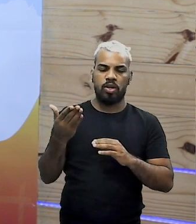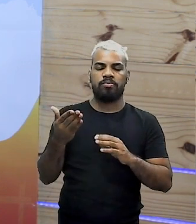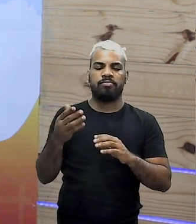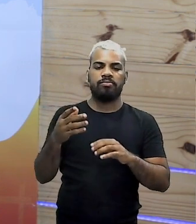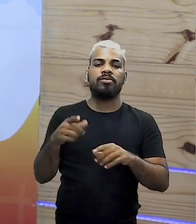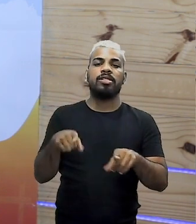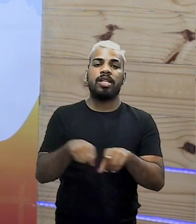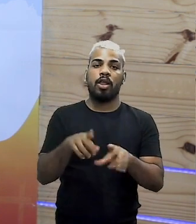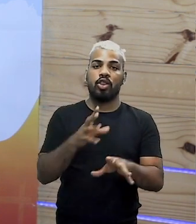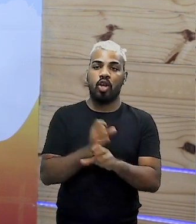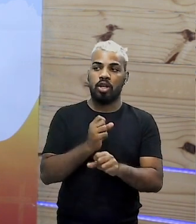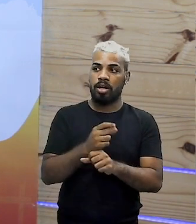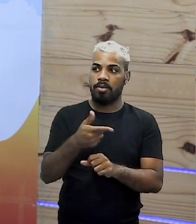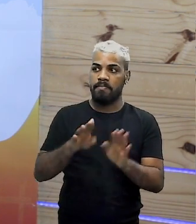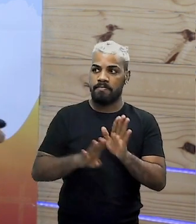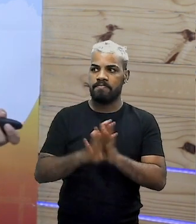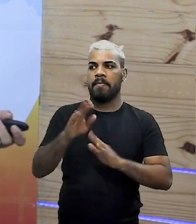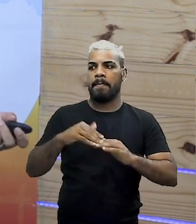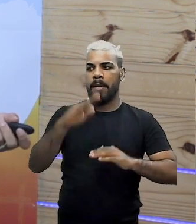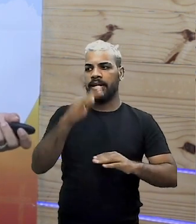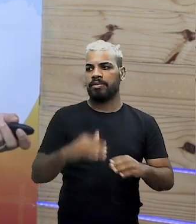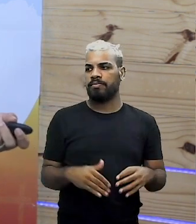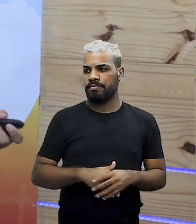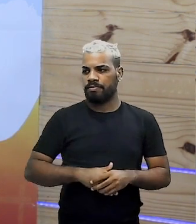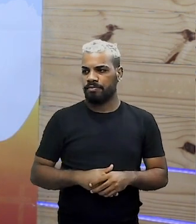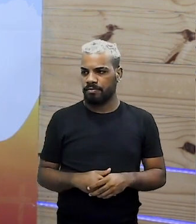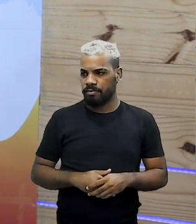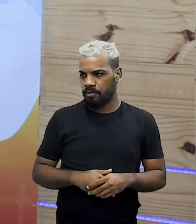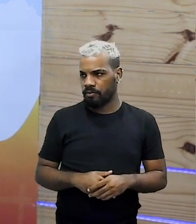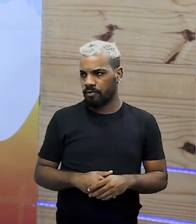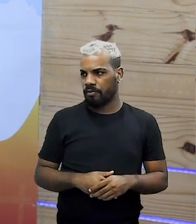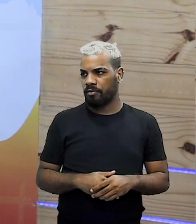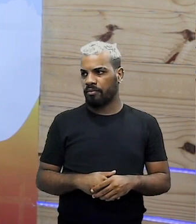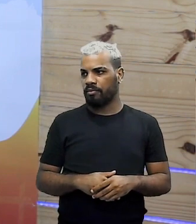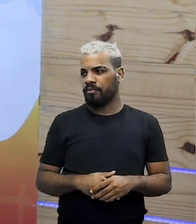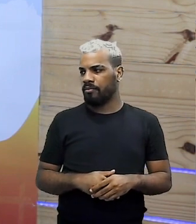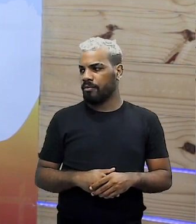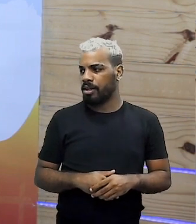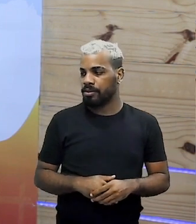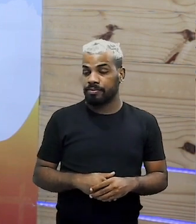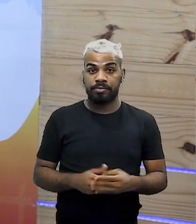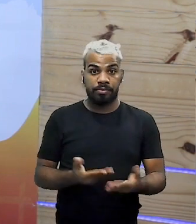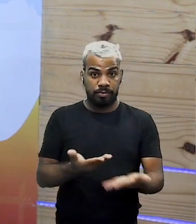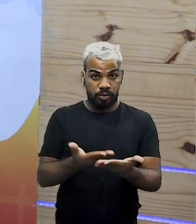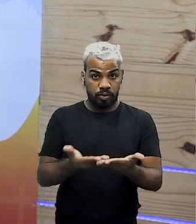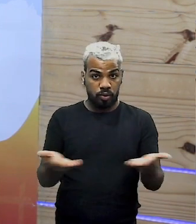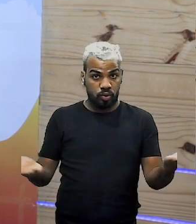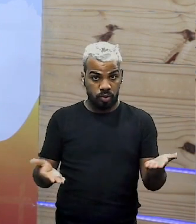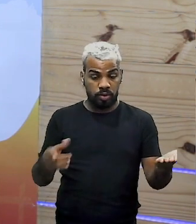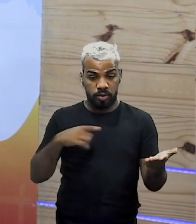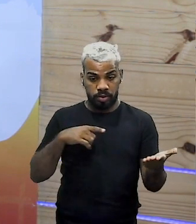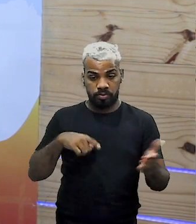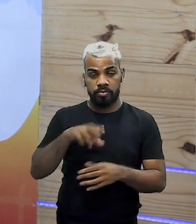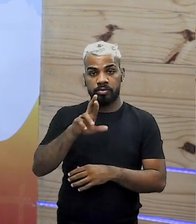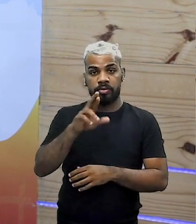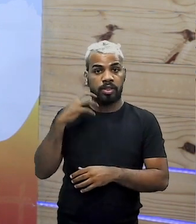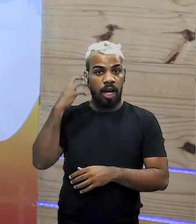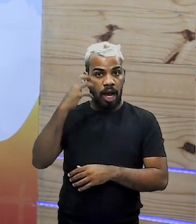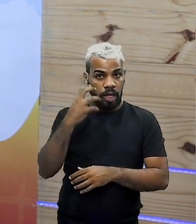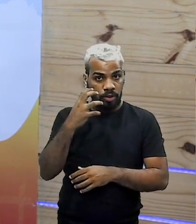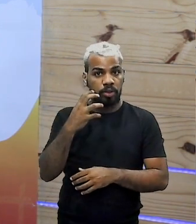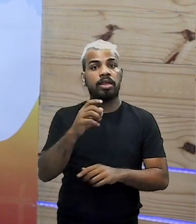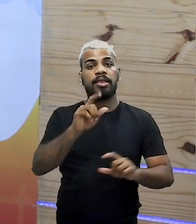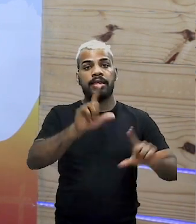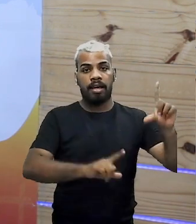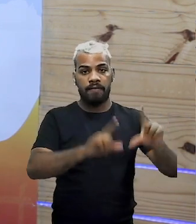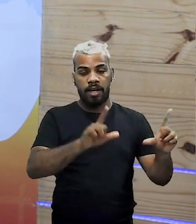nota no eixo de linguagens. Então, ó, na aula de hoje nós vamos ver notícias de rádio/TV, lembrando que os